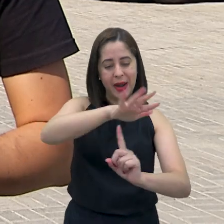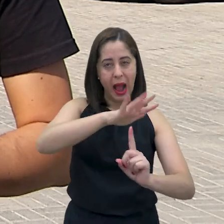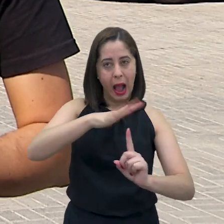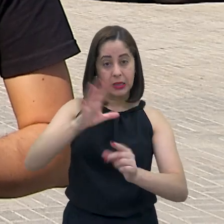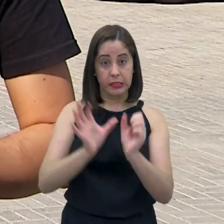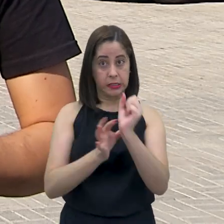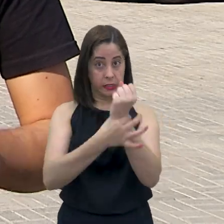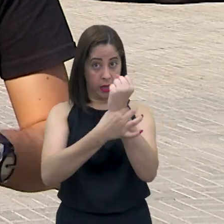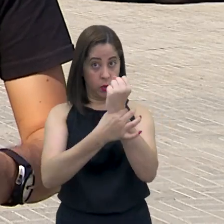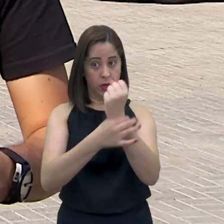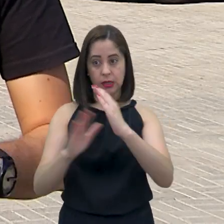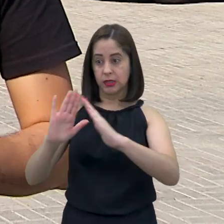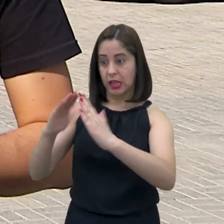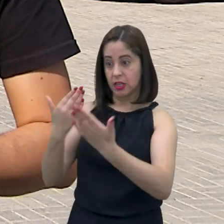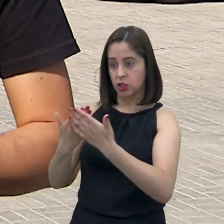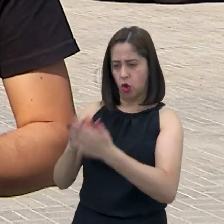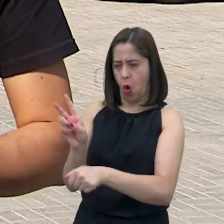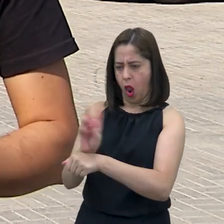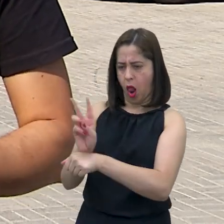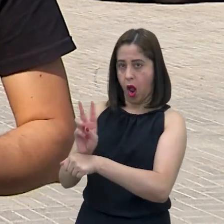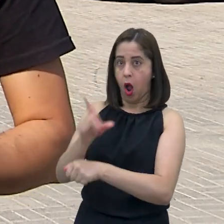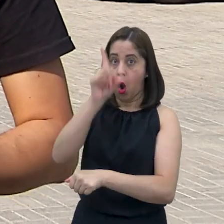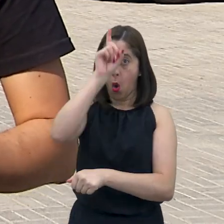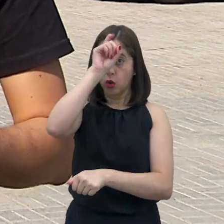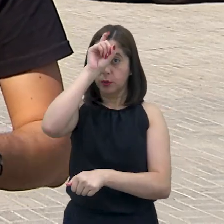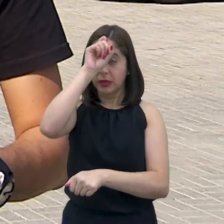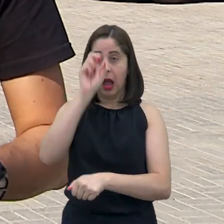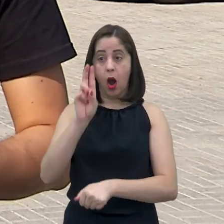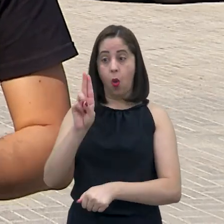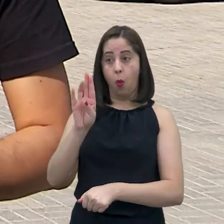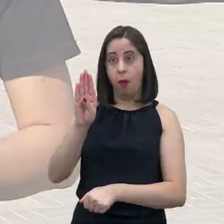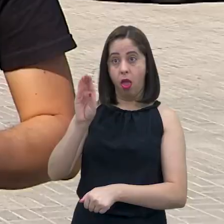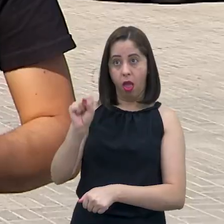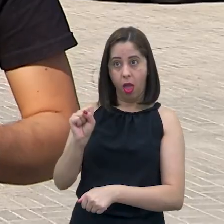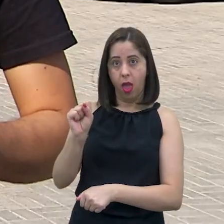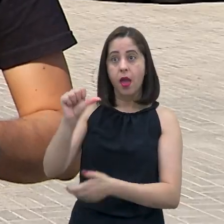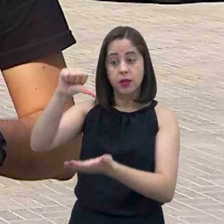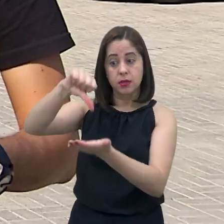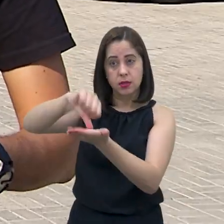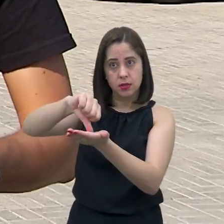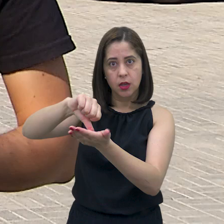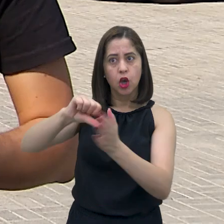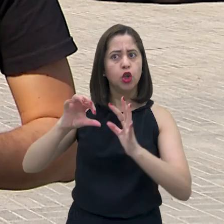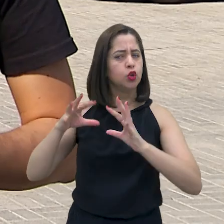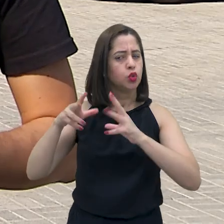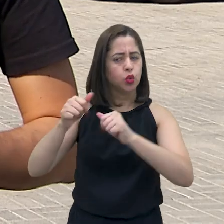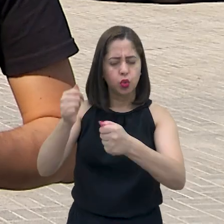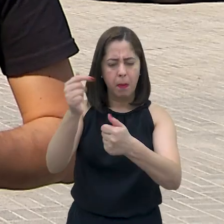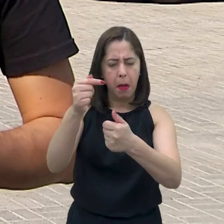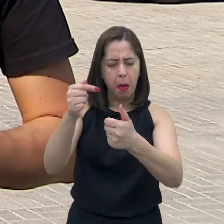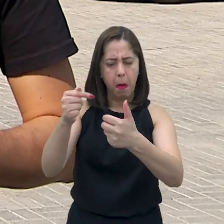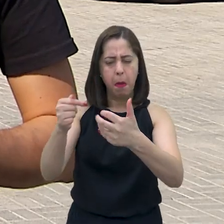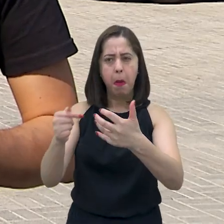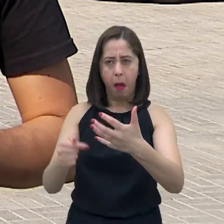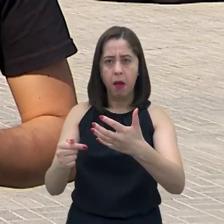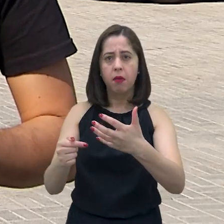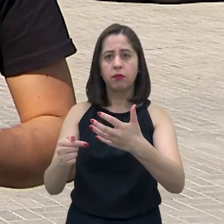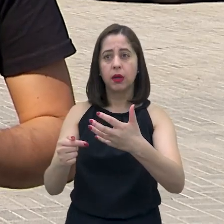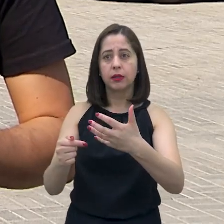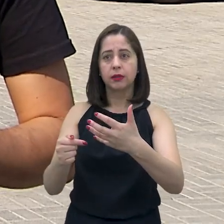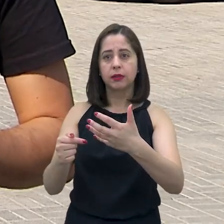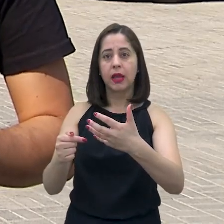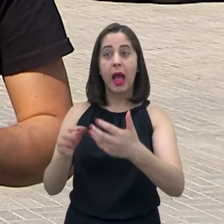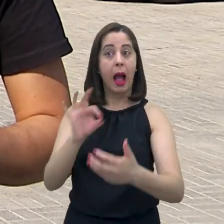públicas, escolas, hospitais, UBSs, tudo que envolve bens, serviços e instalações do